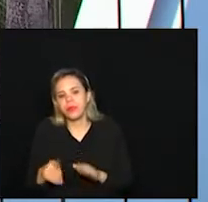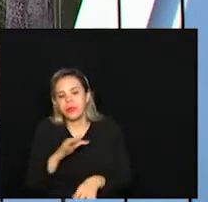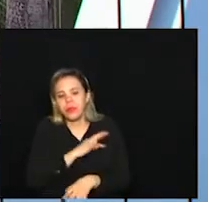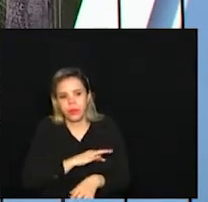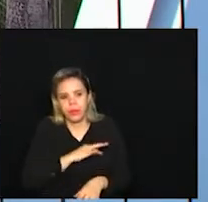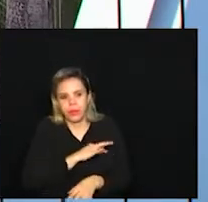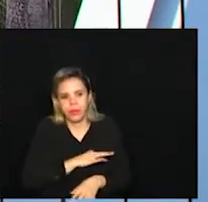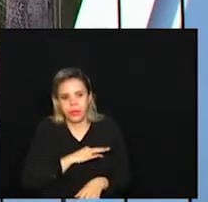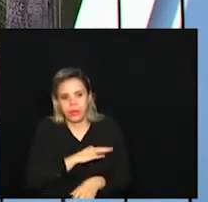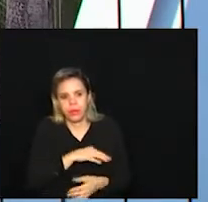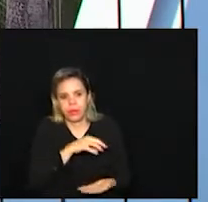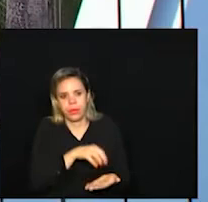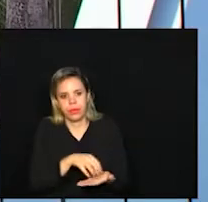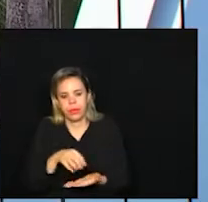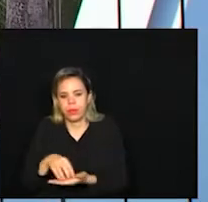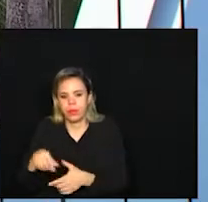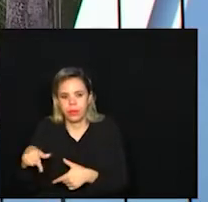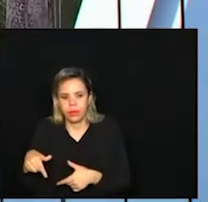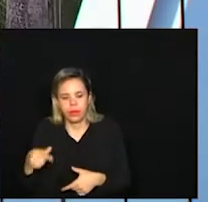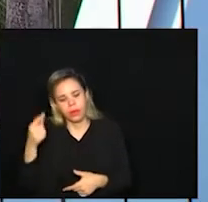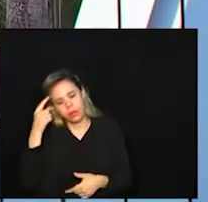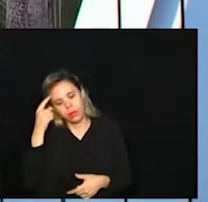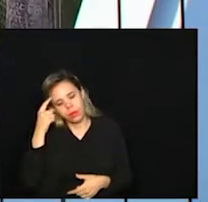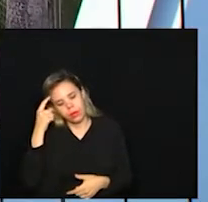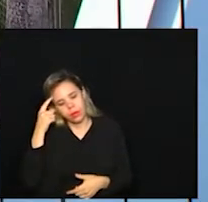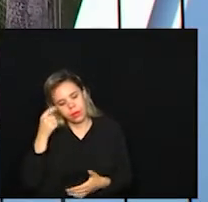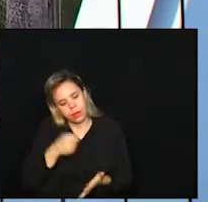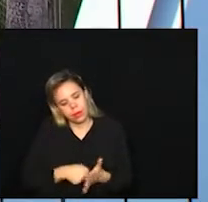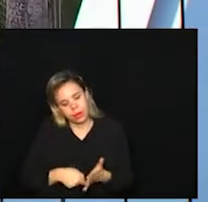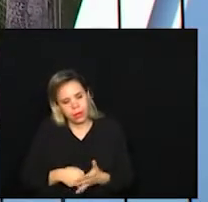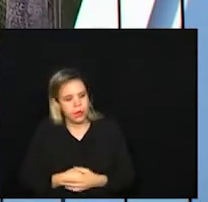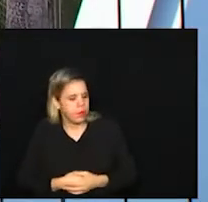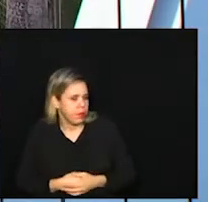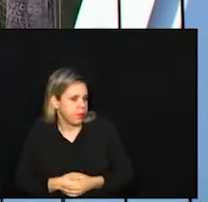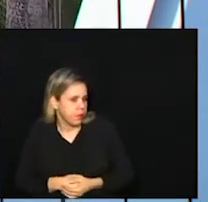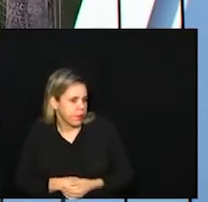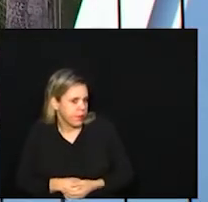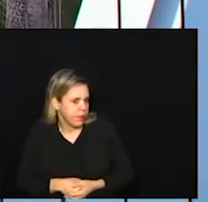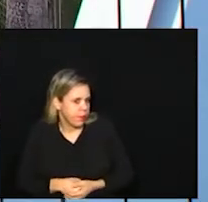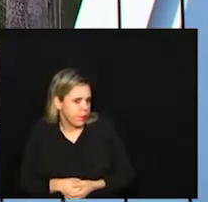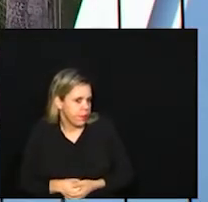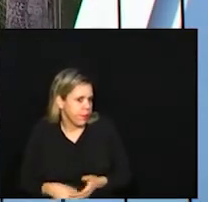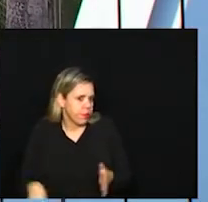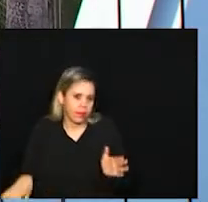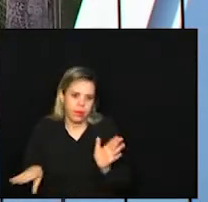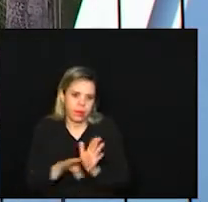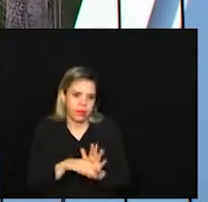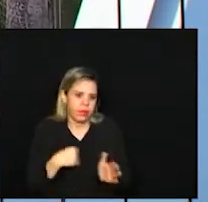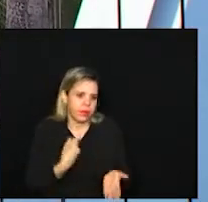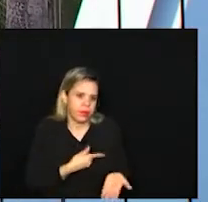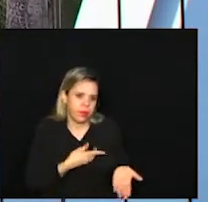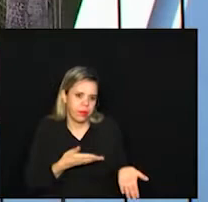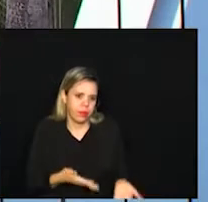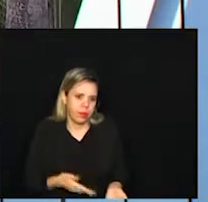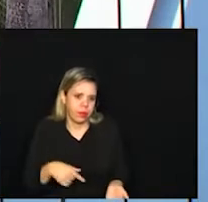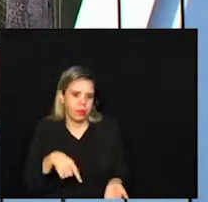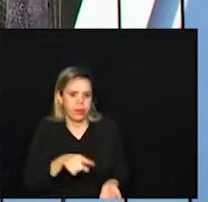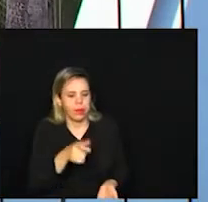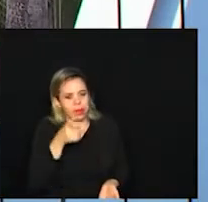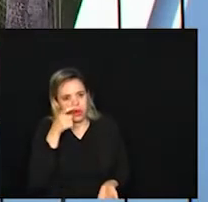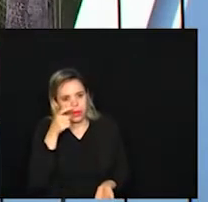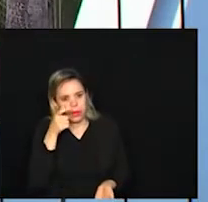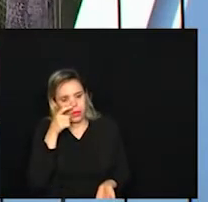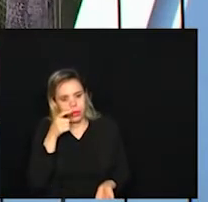técnicos dos espaços onde eles tão pensando as políticas acaba não chegando então nós somos